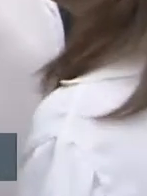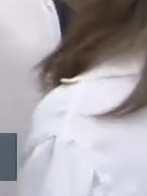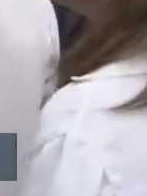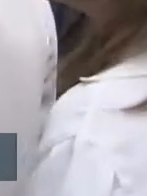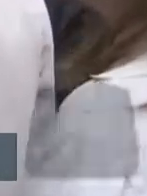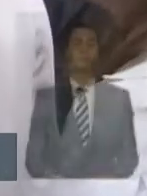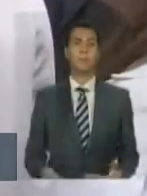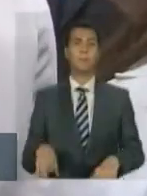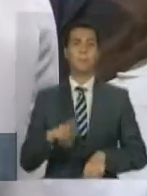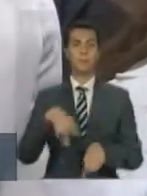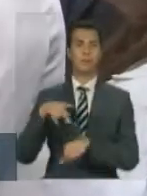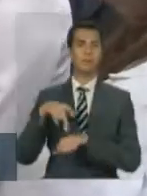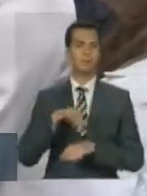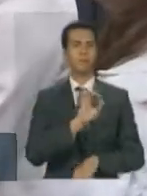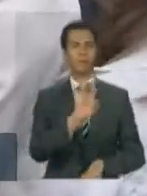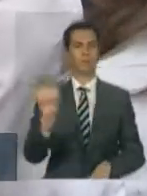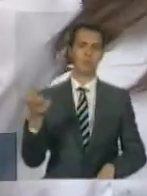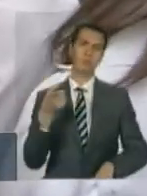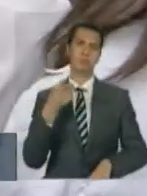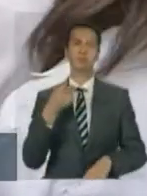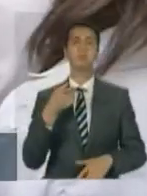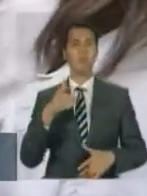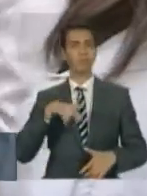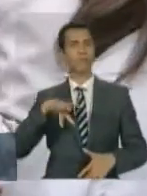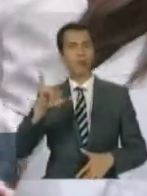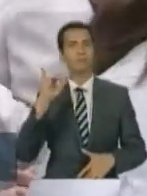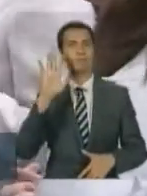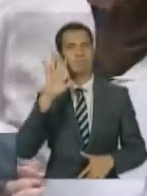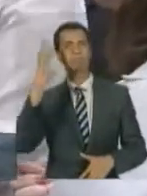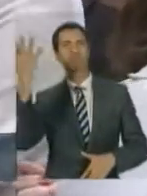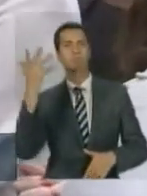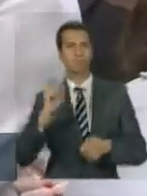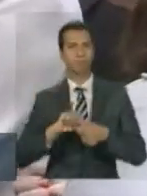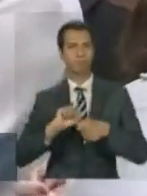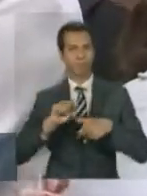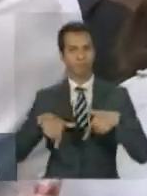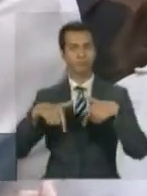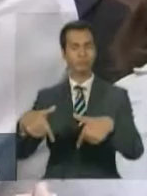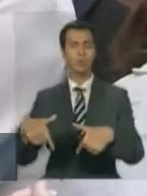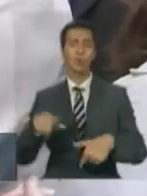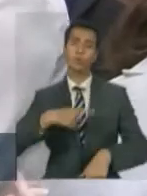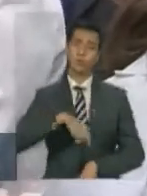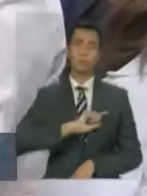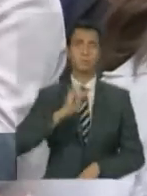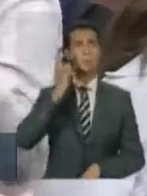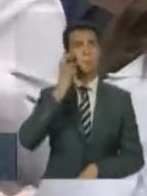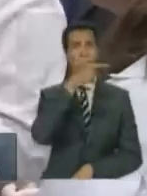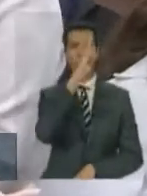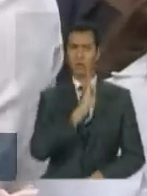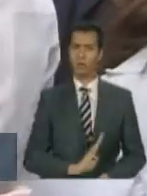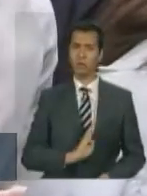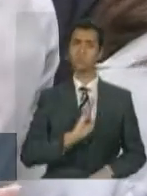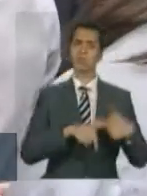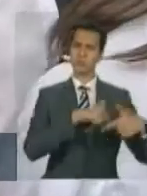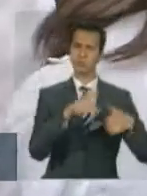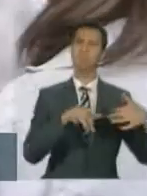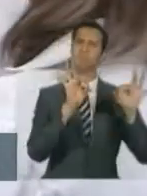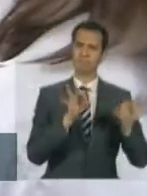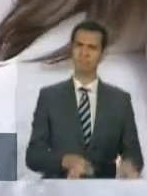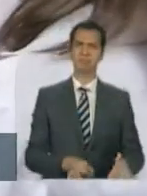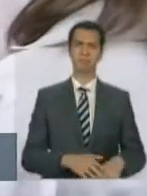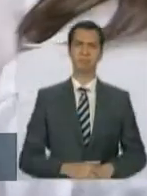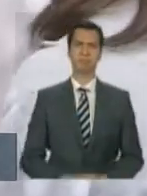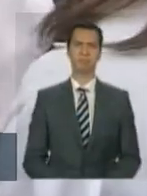vai ter uma reação diante disso. Nós consideramos que as nossas medidas estão no sentido correto. Sua expectativa